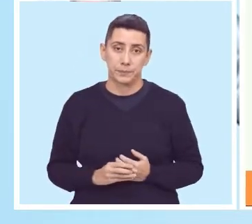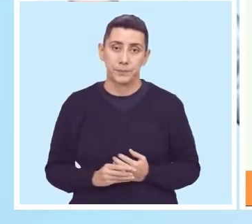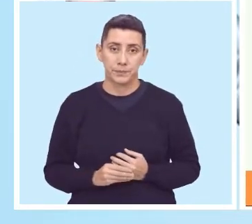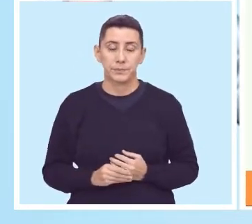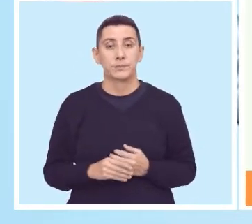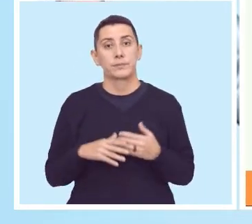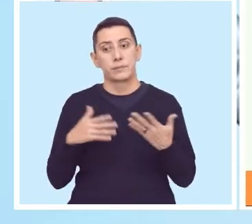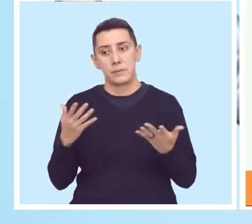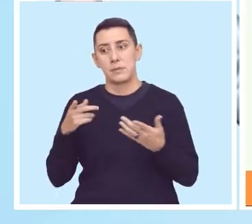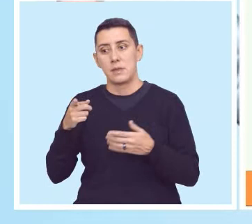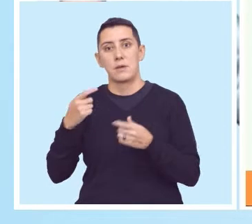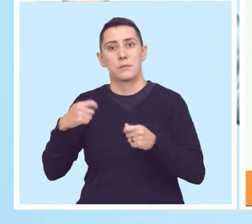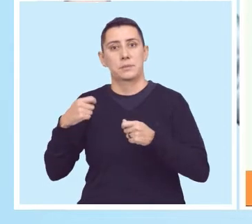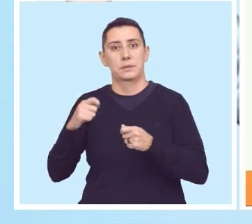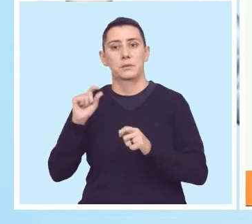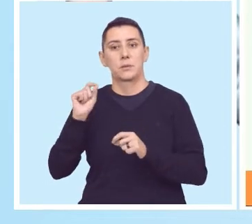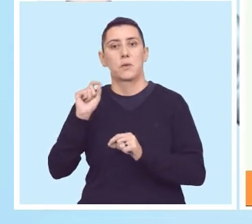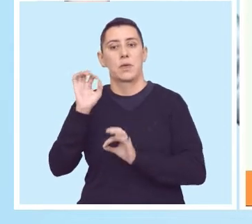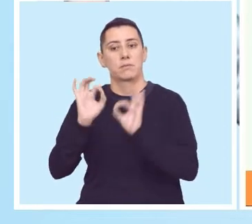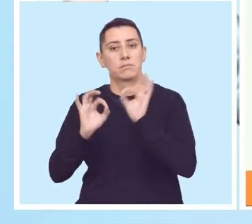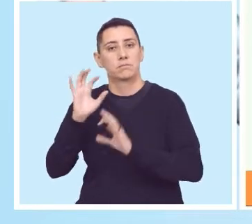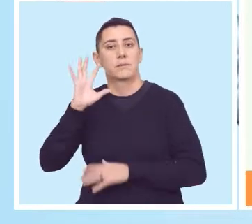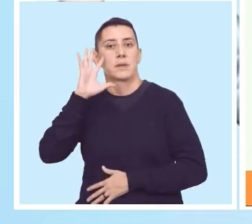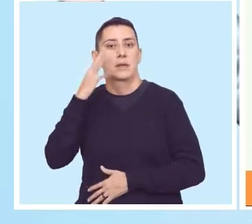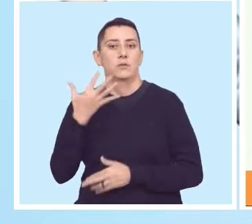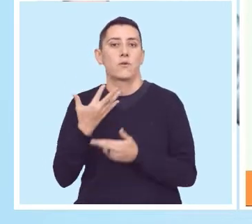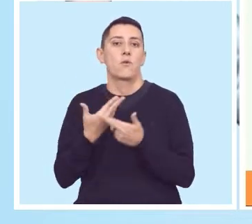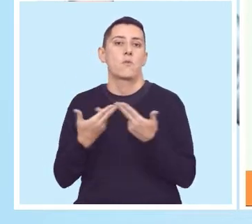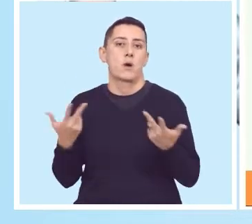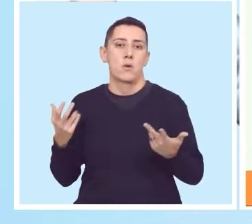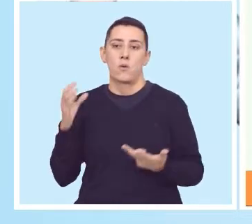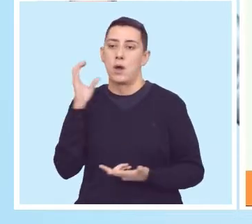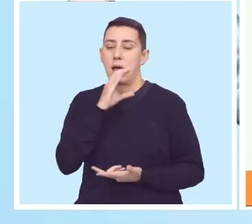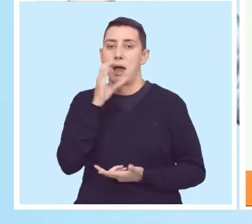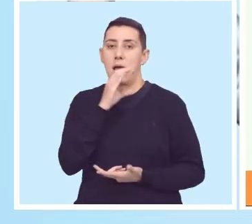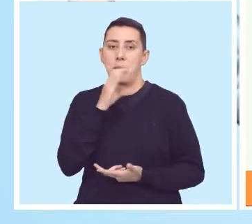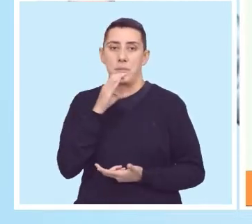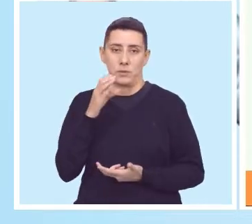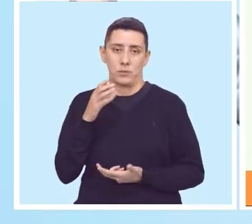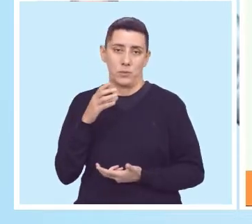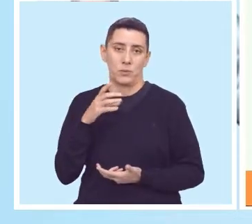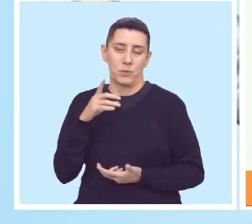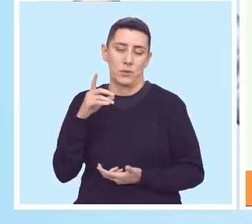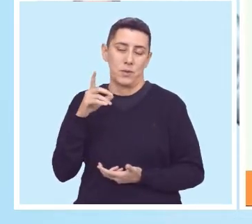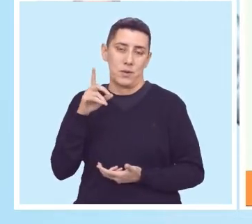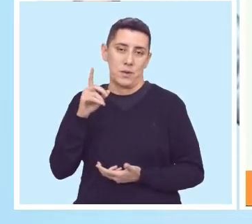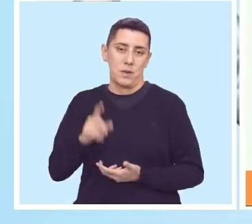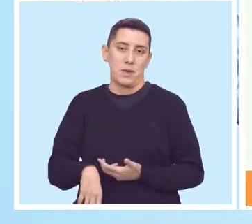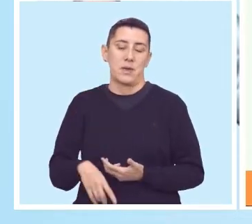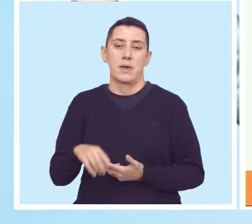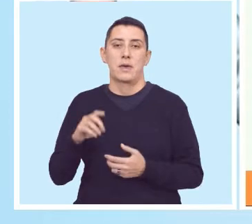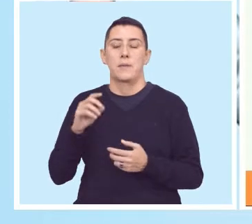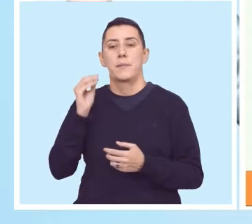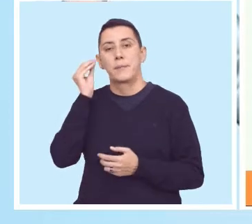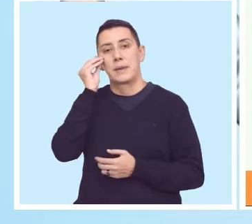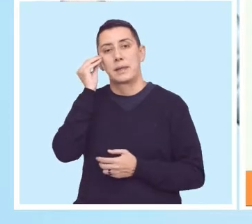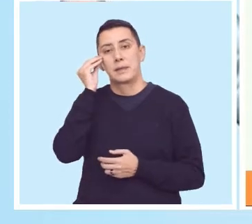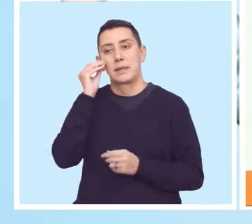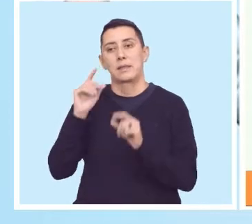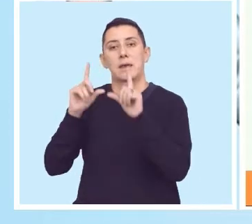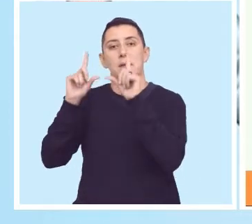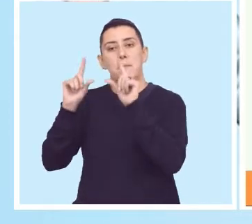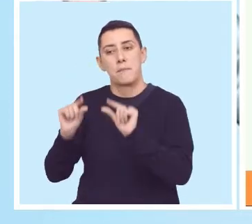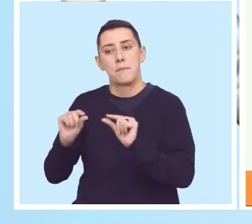fazer alguma ação para, nesse caso, uma ação reativa, né? Uma ação para tentar eliminar